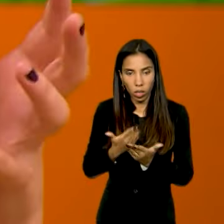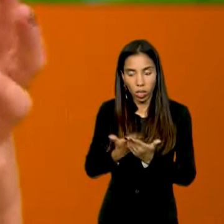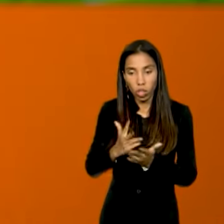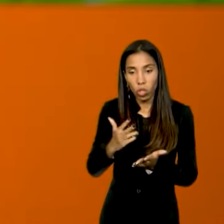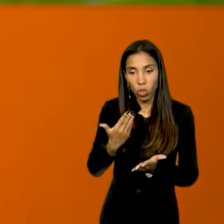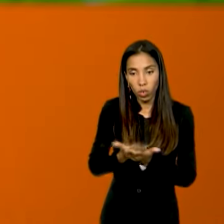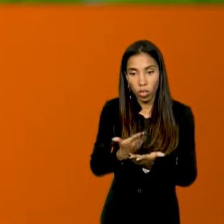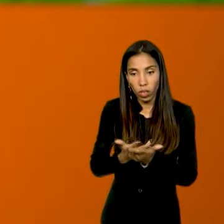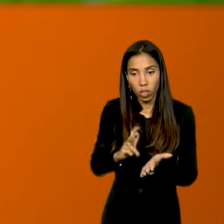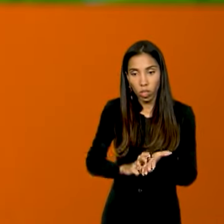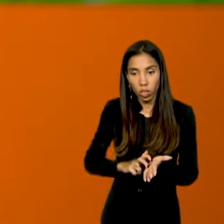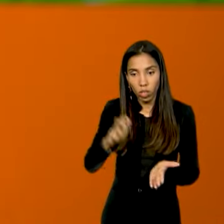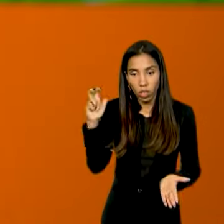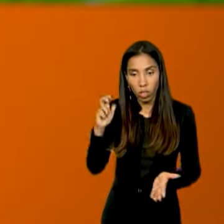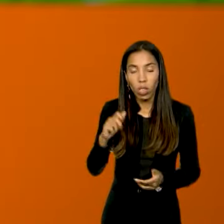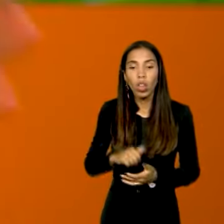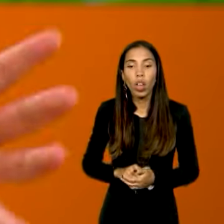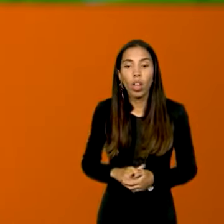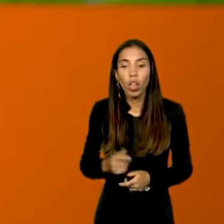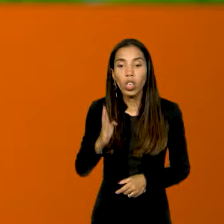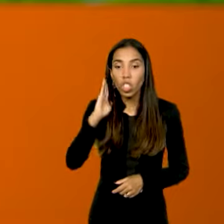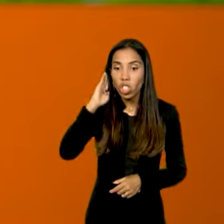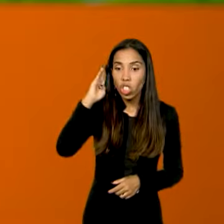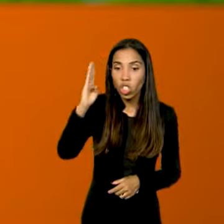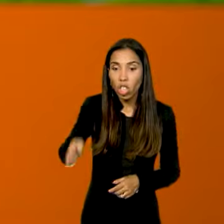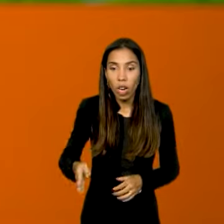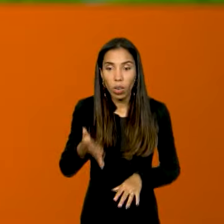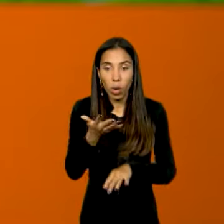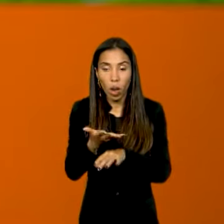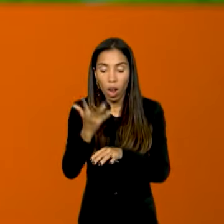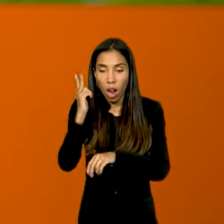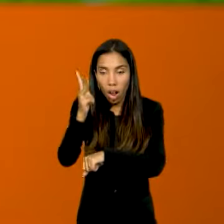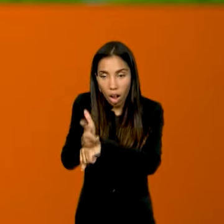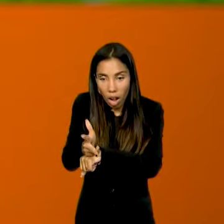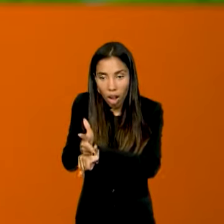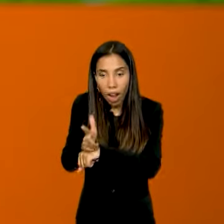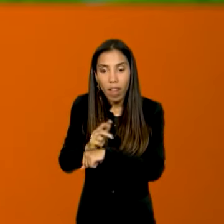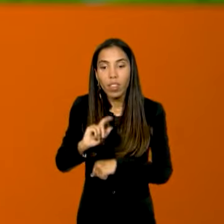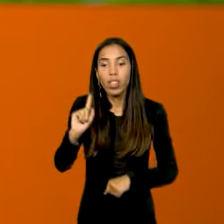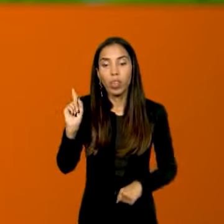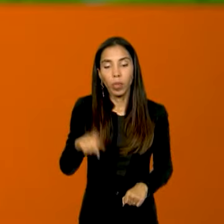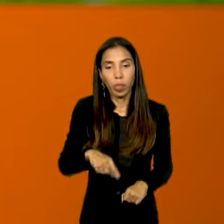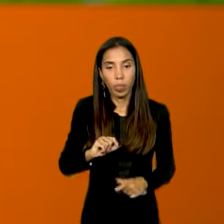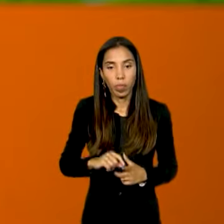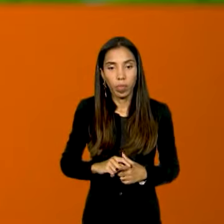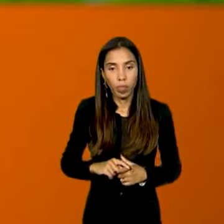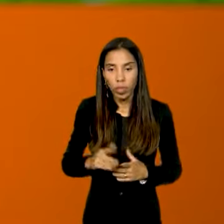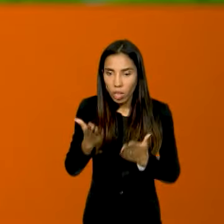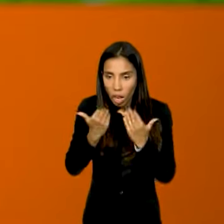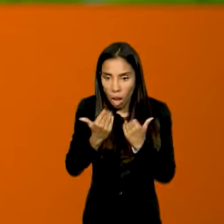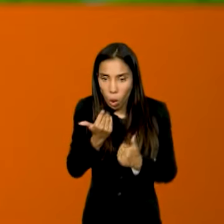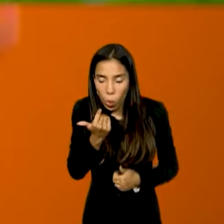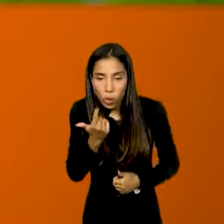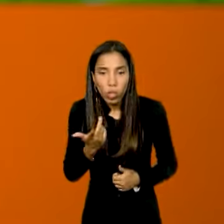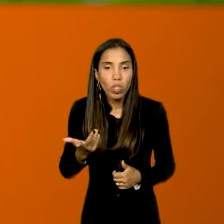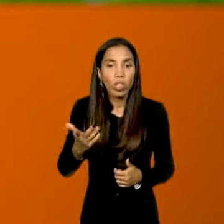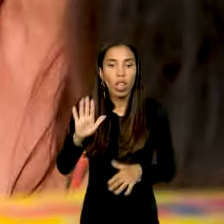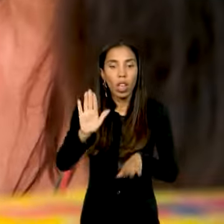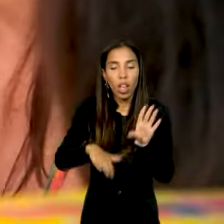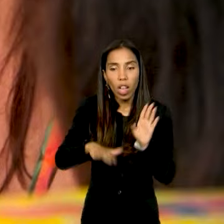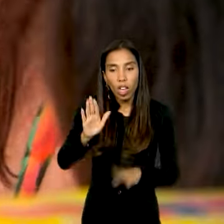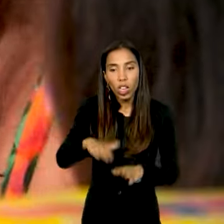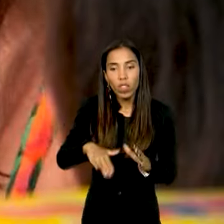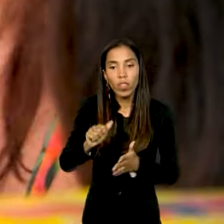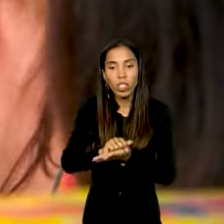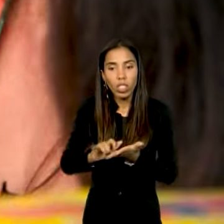de manhã. Aí saía do colégio, ia direto pra gravação. A gente gravava quando almoçava dava. Lá, né? Almoçava lá, e às vezes fazia dever